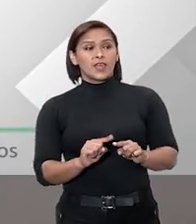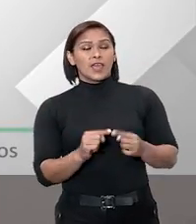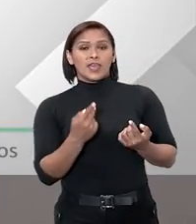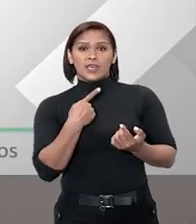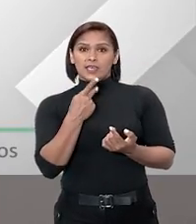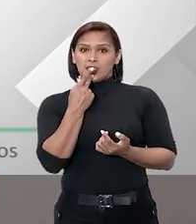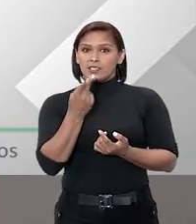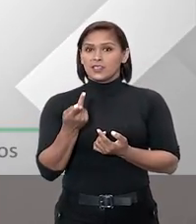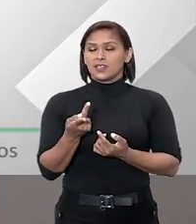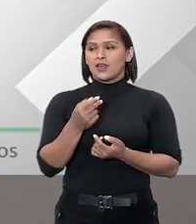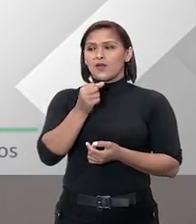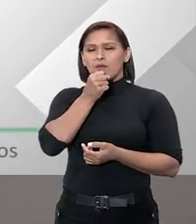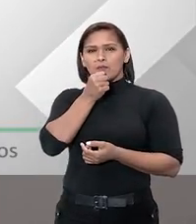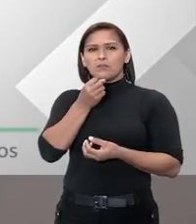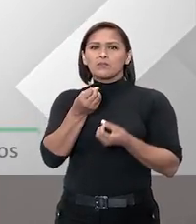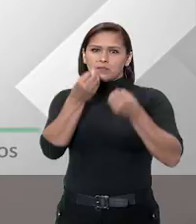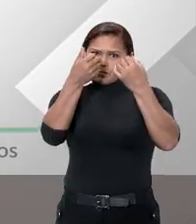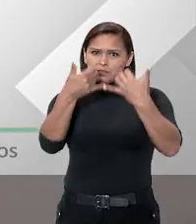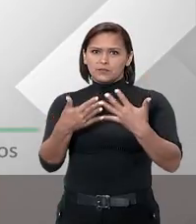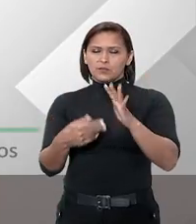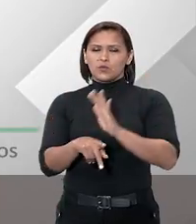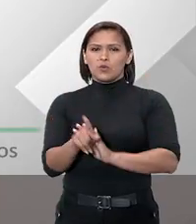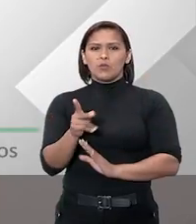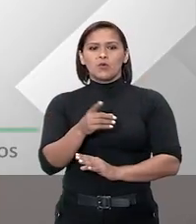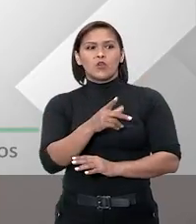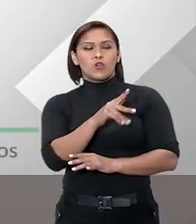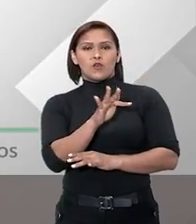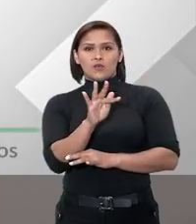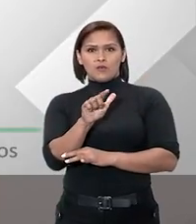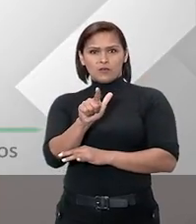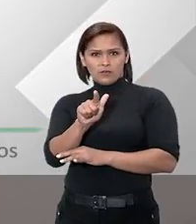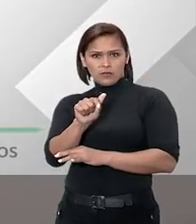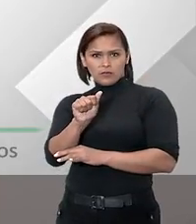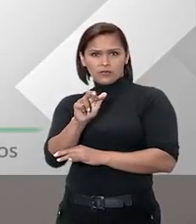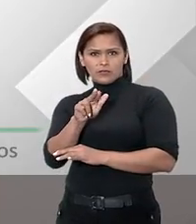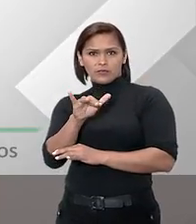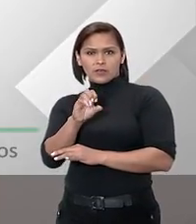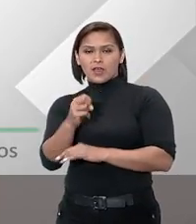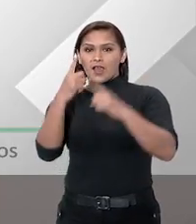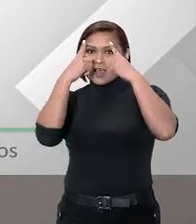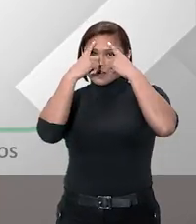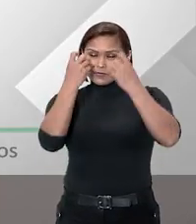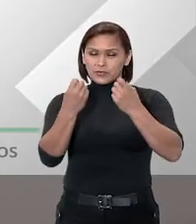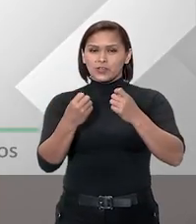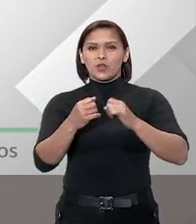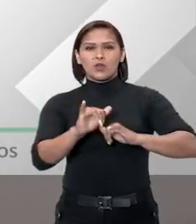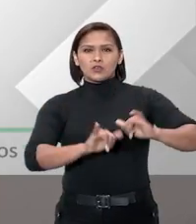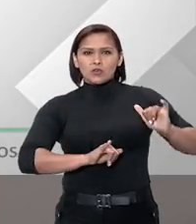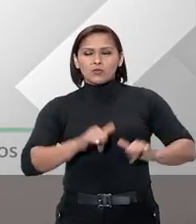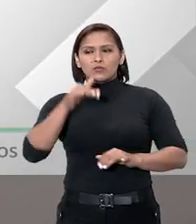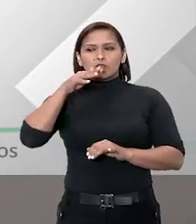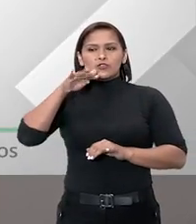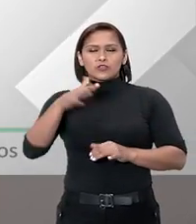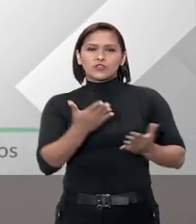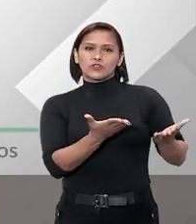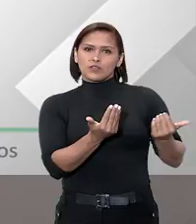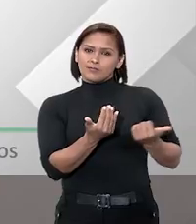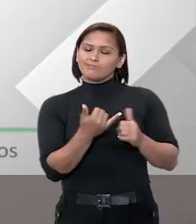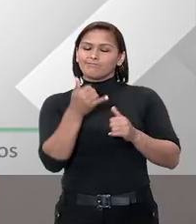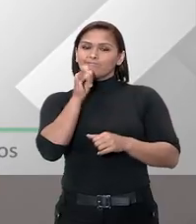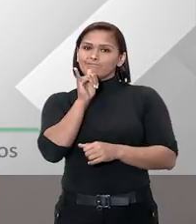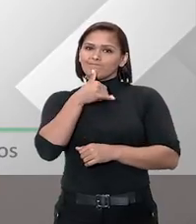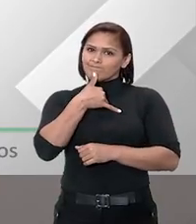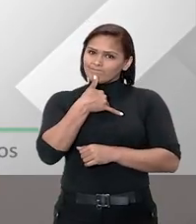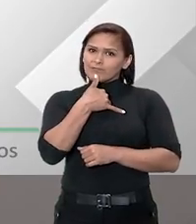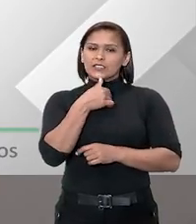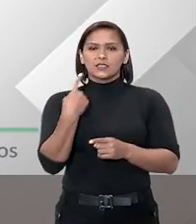Então, Tiago, como bem disse o doutor Flávio, as violências sofridas por criança e adolescente,